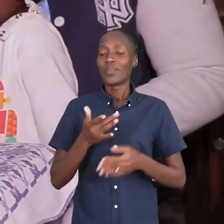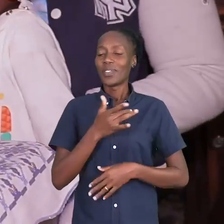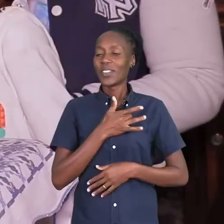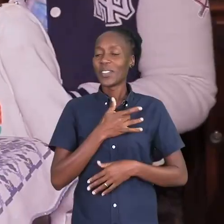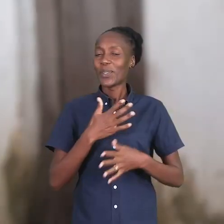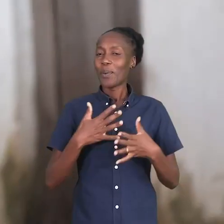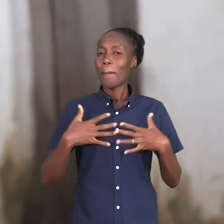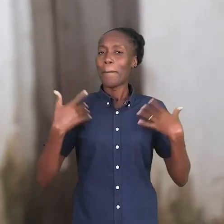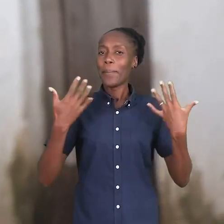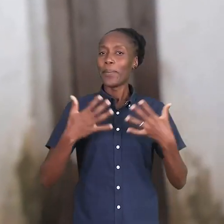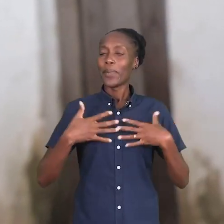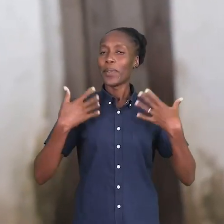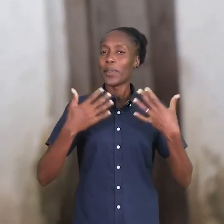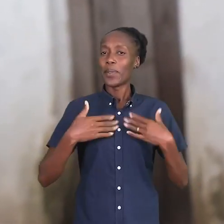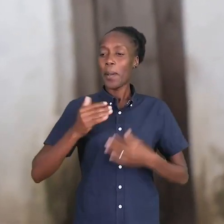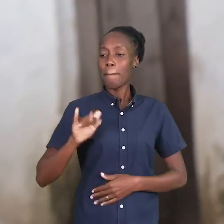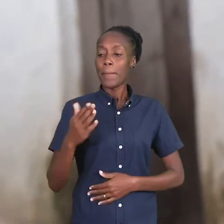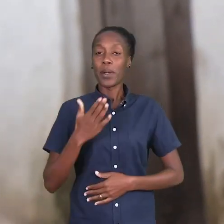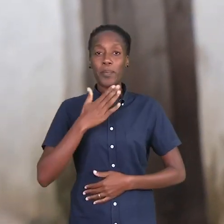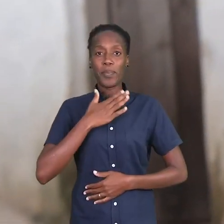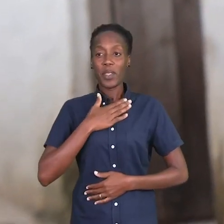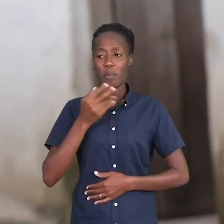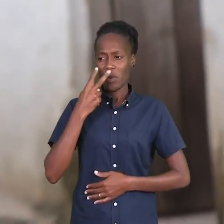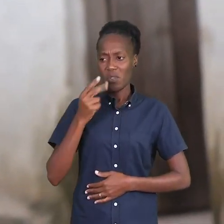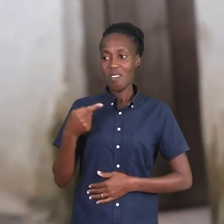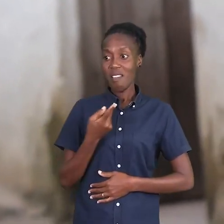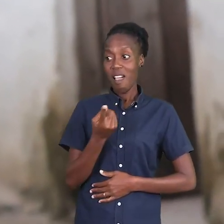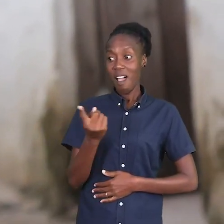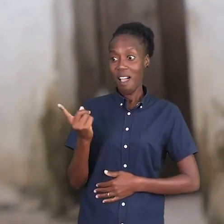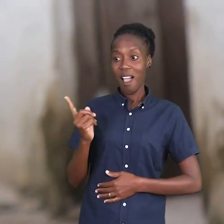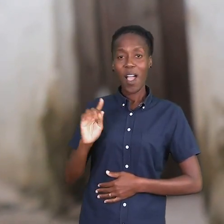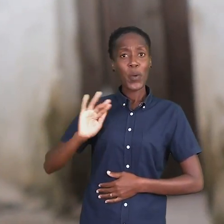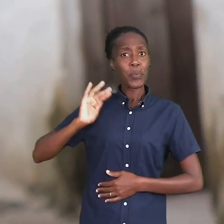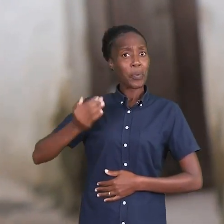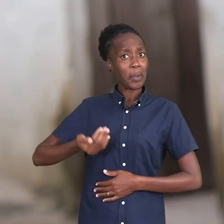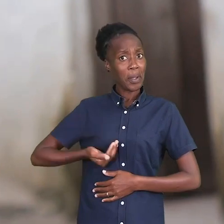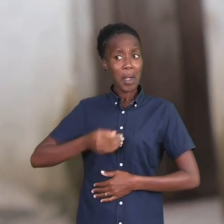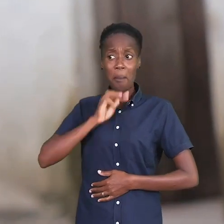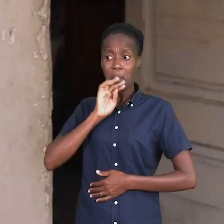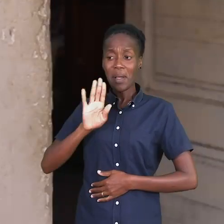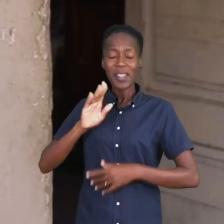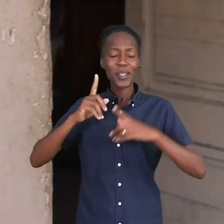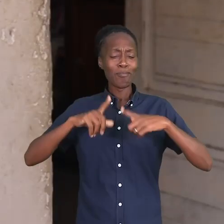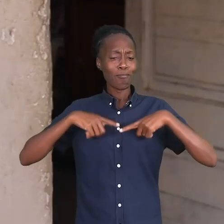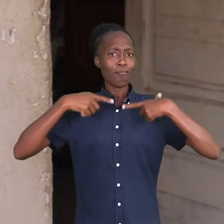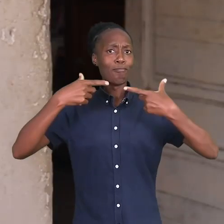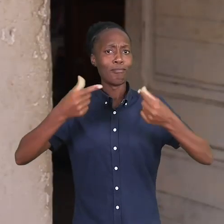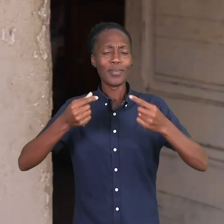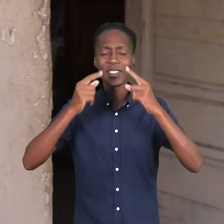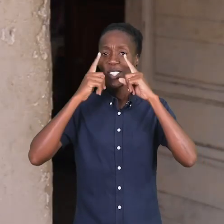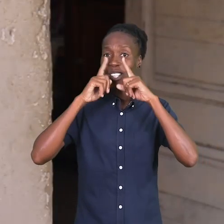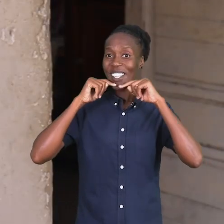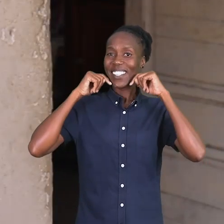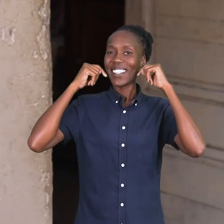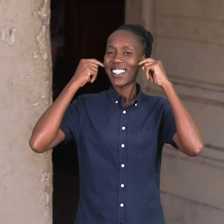Aquilo foi uma satisfação para mim. Para mim, porque vi a entrega daquelas mamanas, vi o sorriso